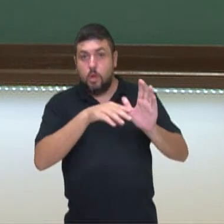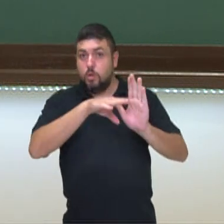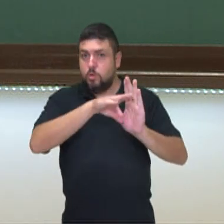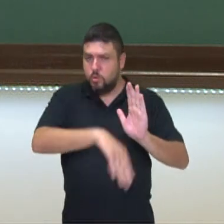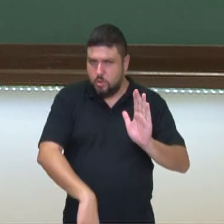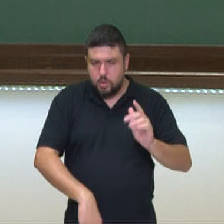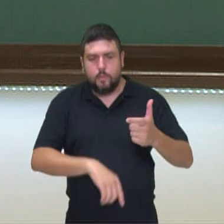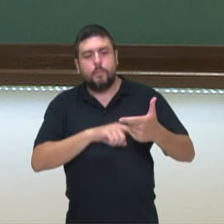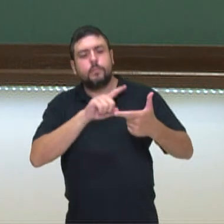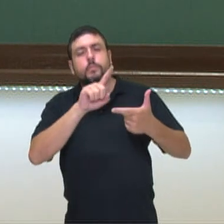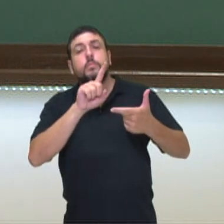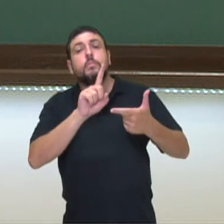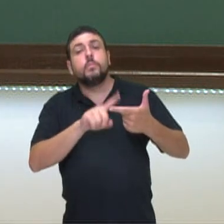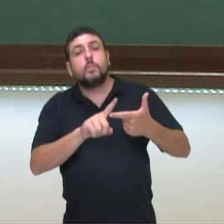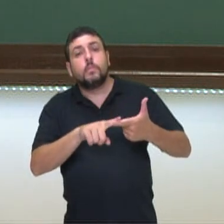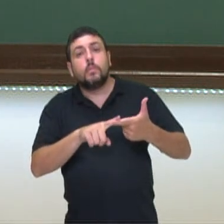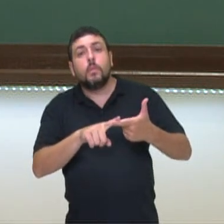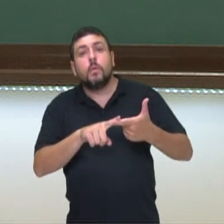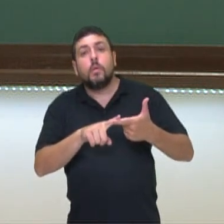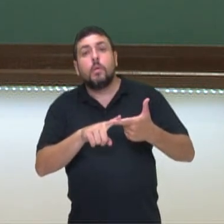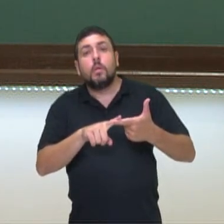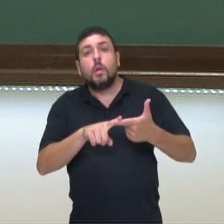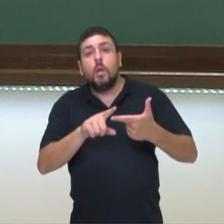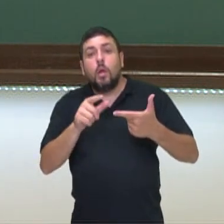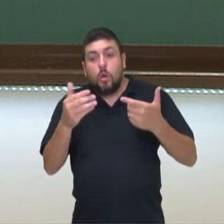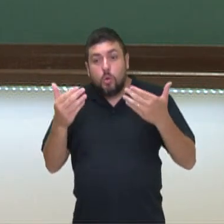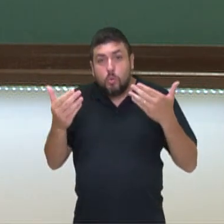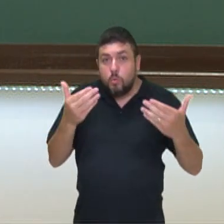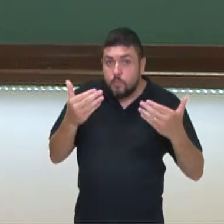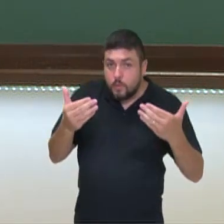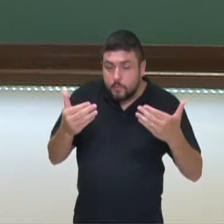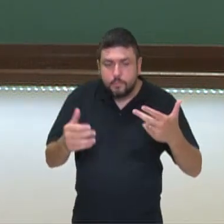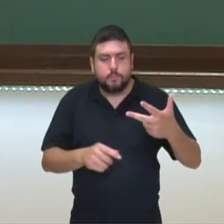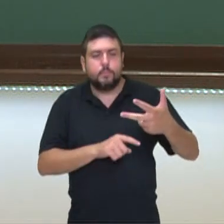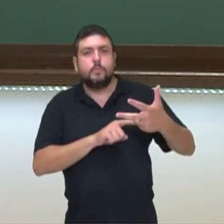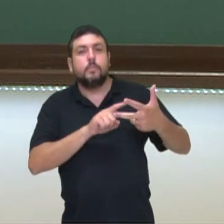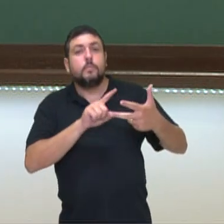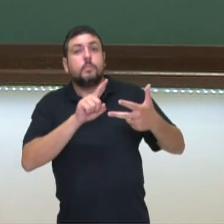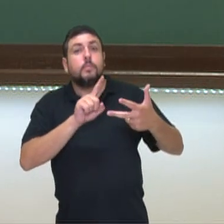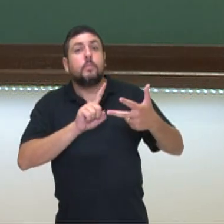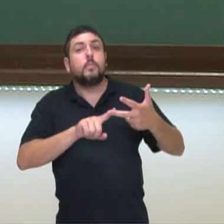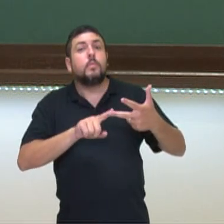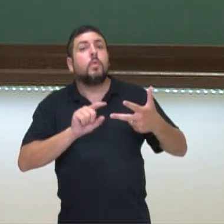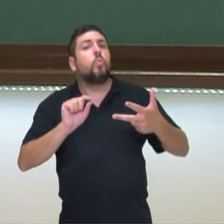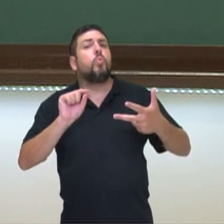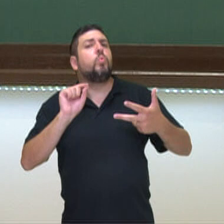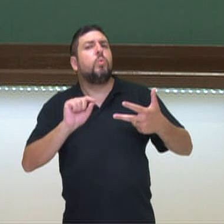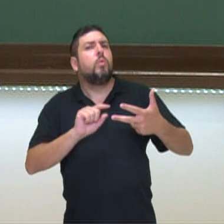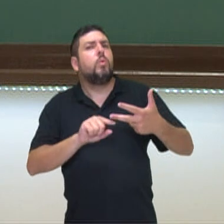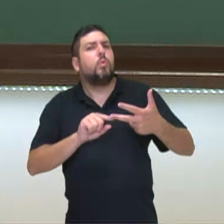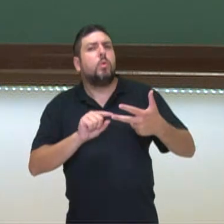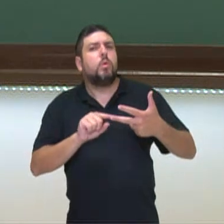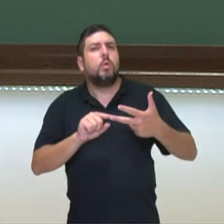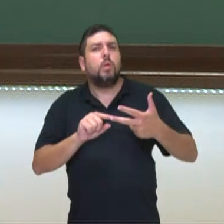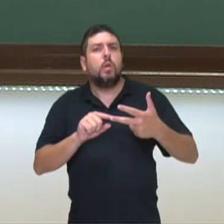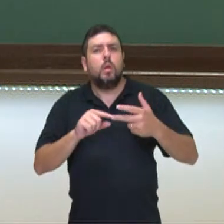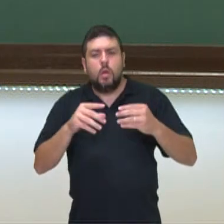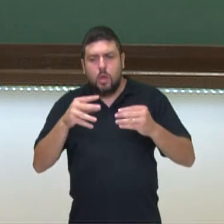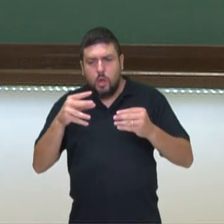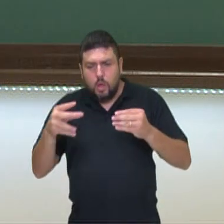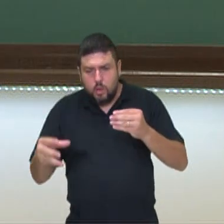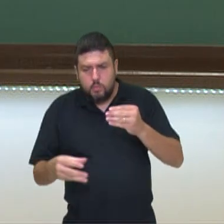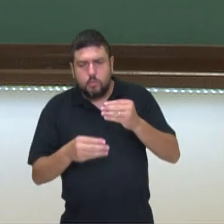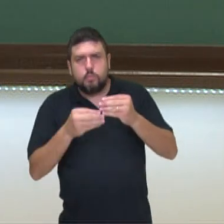já viu que ela tem a ideia de completar, de comparar, e a gente faltou ter a ideia de quê? De completar. Esse